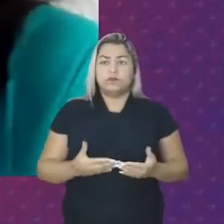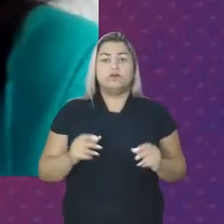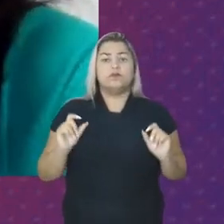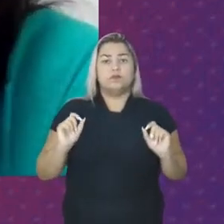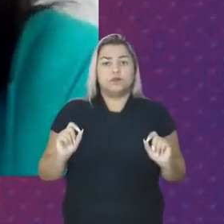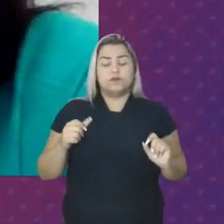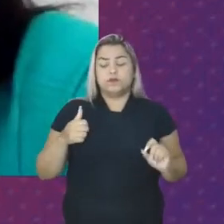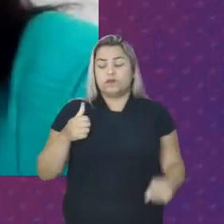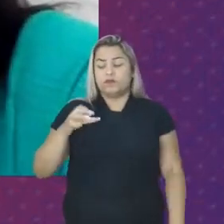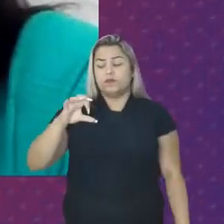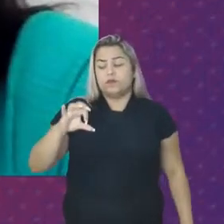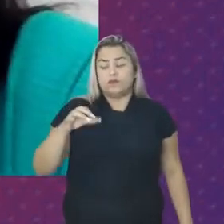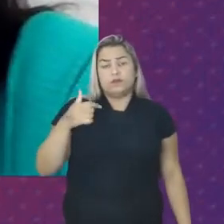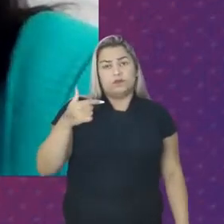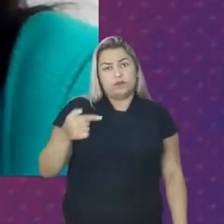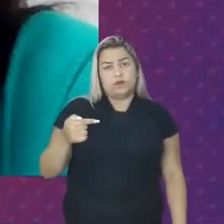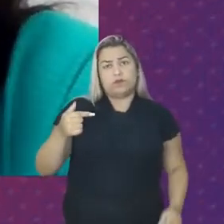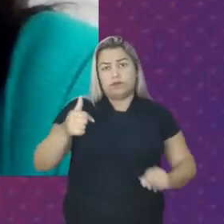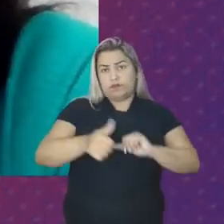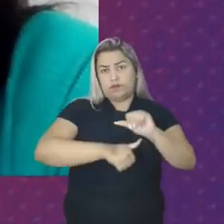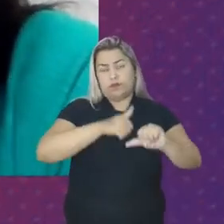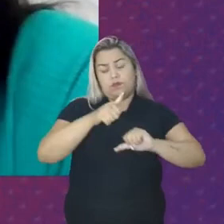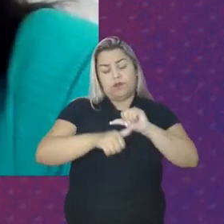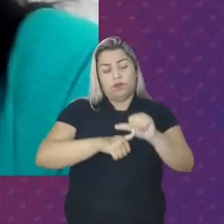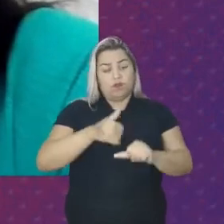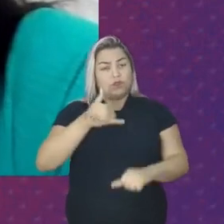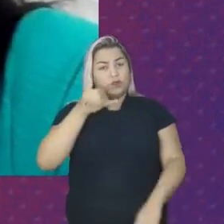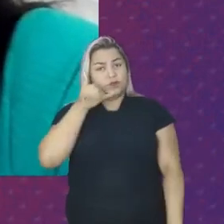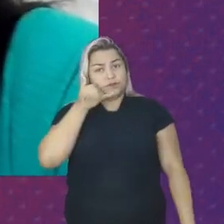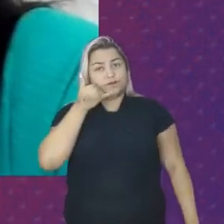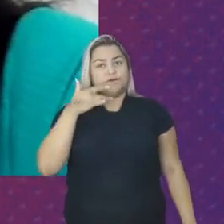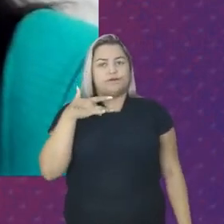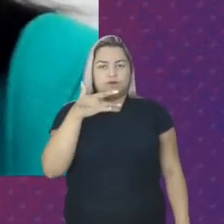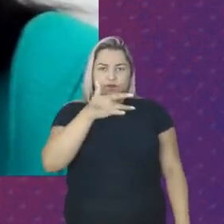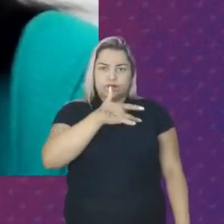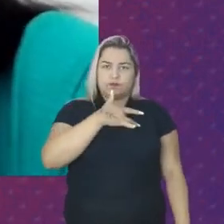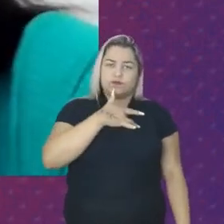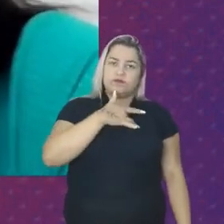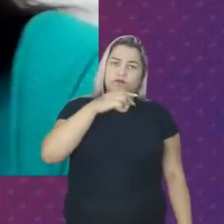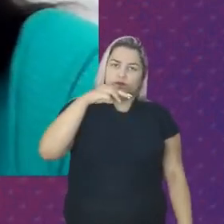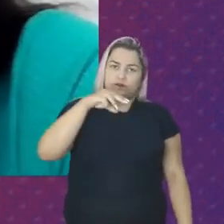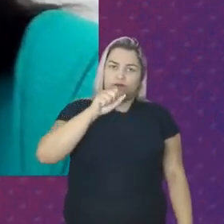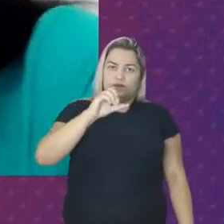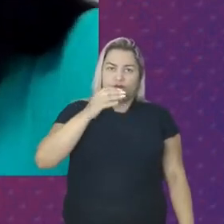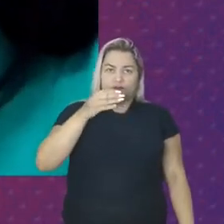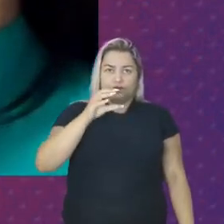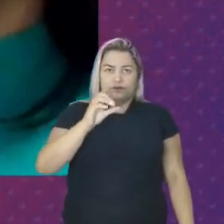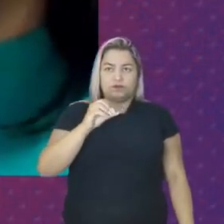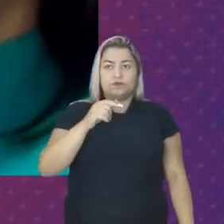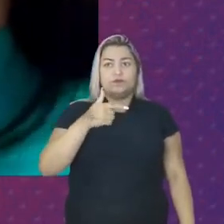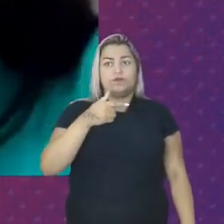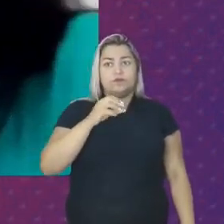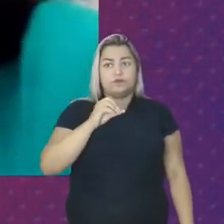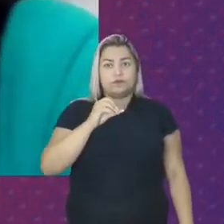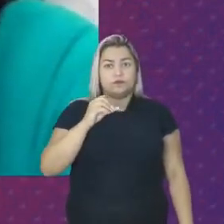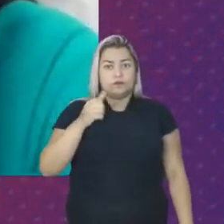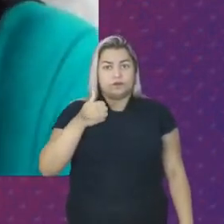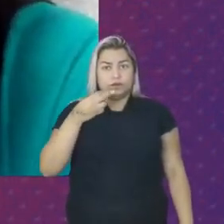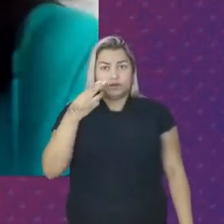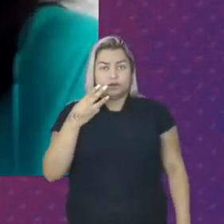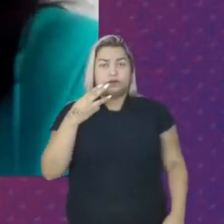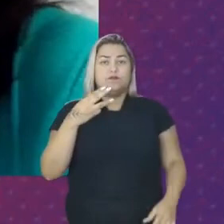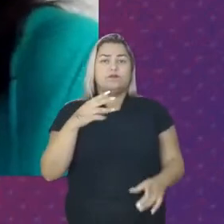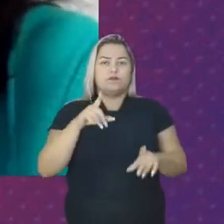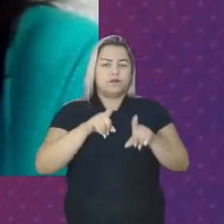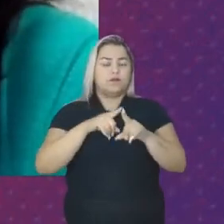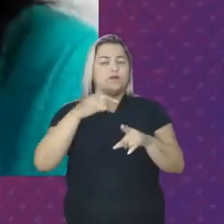em 97 se tornou o Disque Saúde. Então, em março de 2003, voltando um pouquinho, é criado o Disque